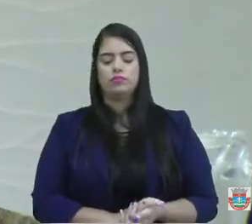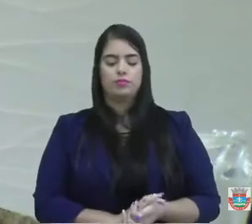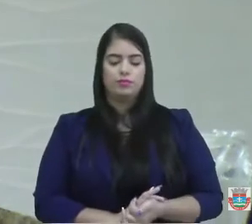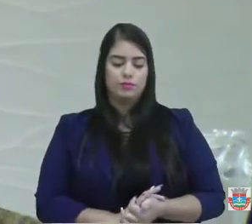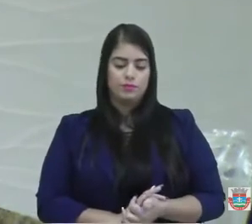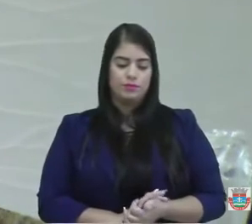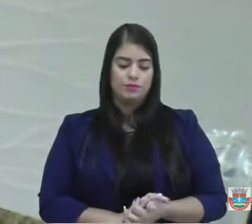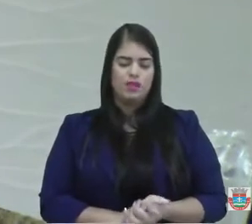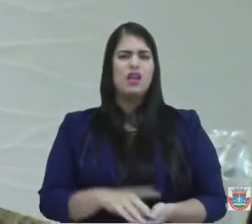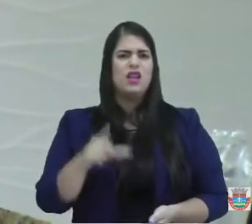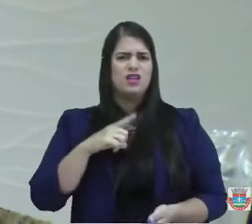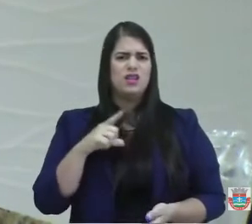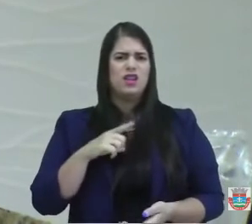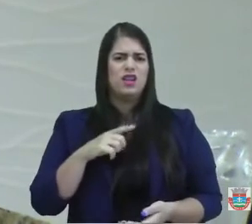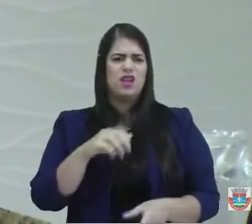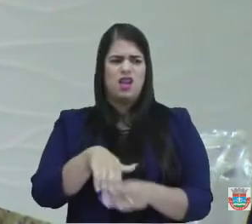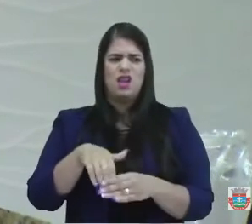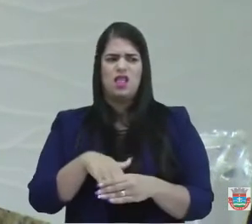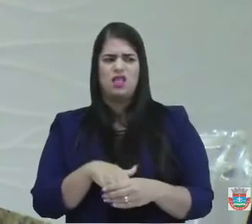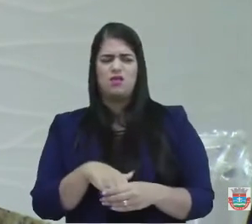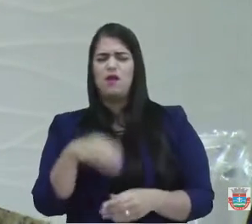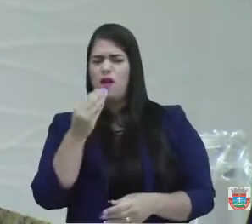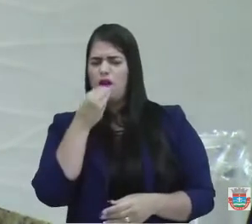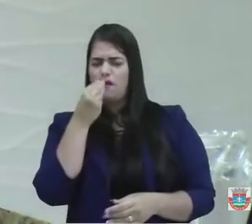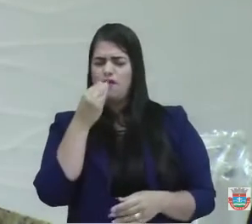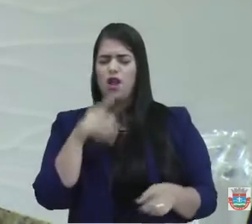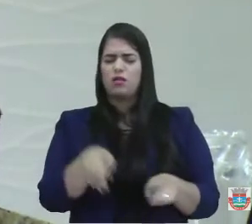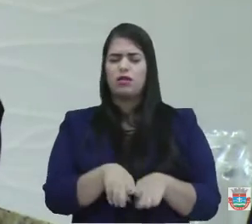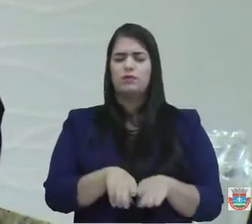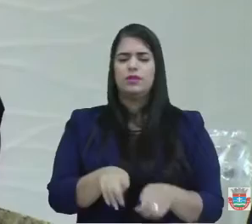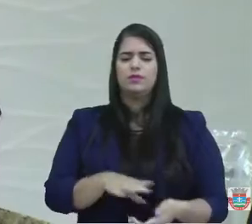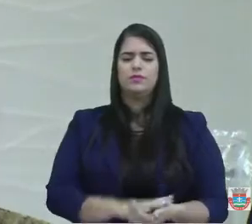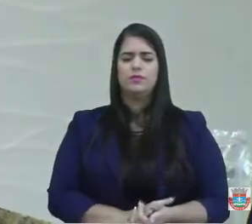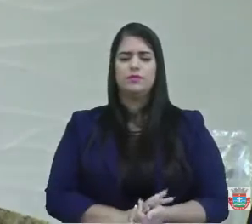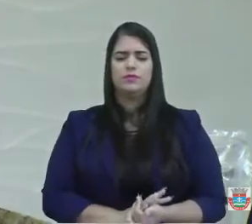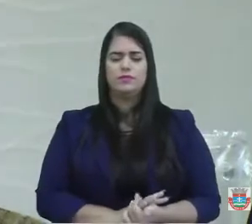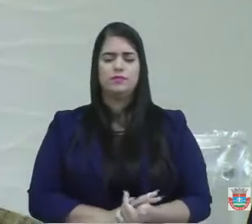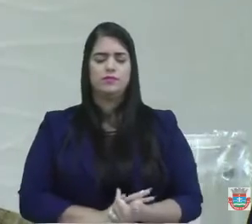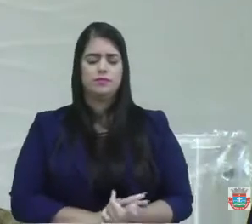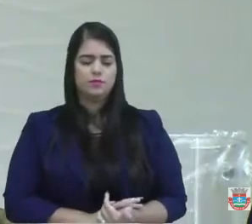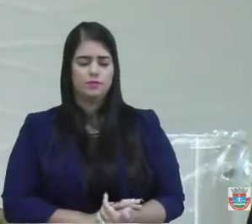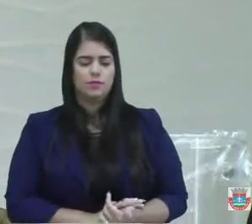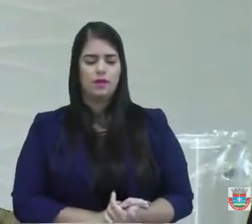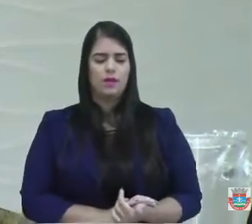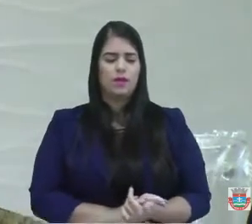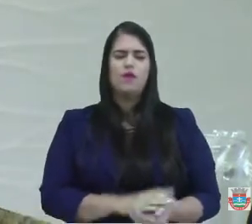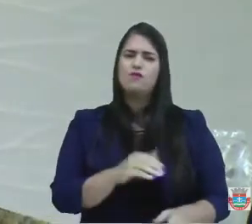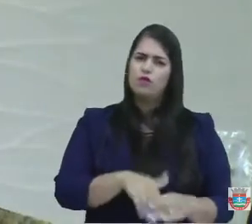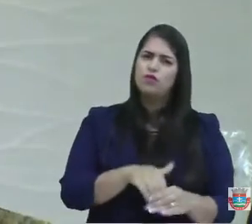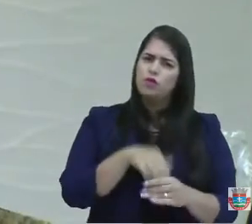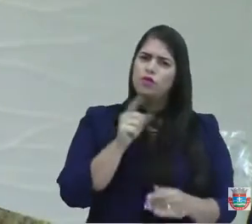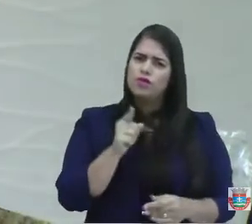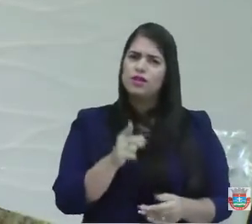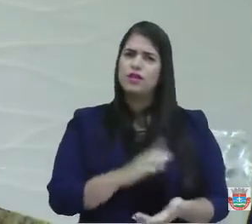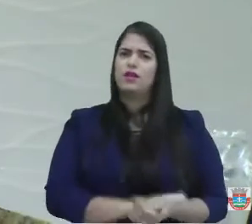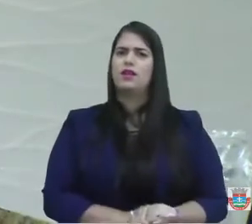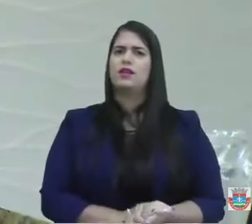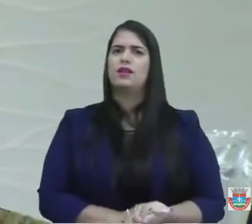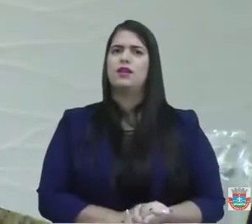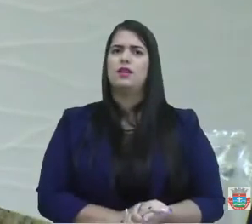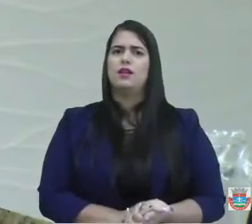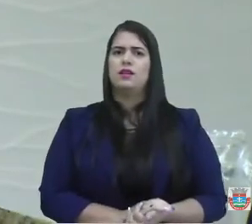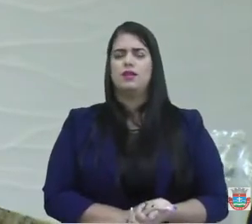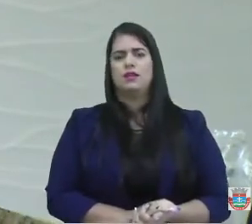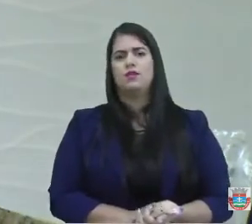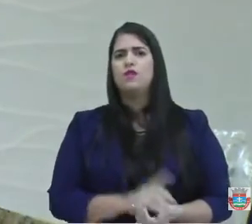fraco também. Entendeu? E como é que o caba desse ganha política? Mas quem votou não foi tu, danado? Quem botou você nós